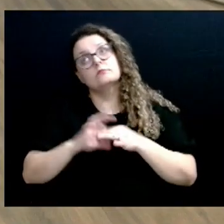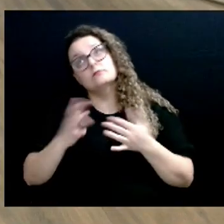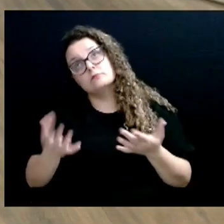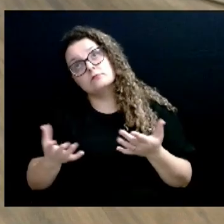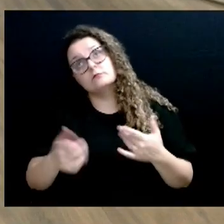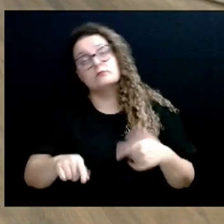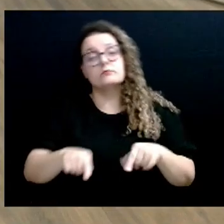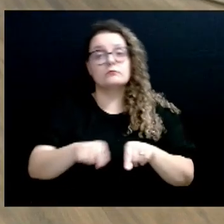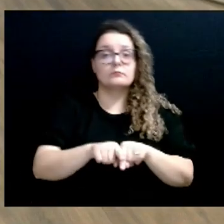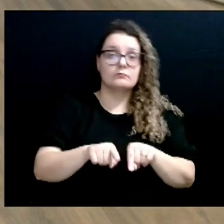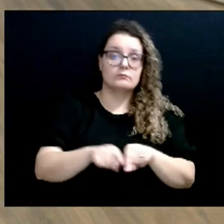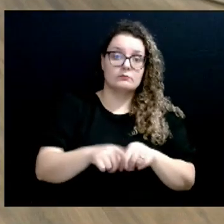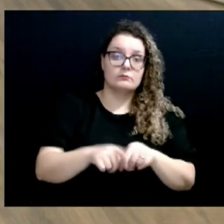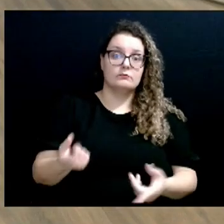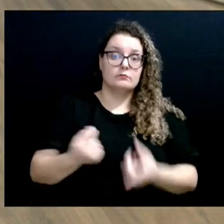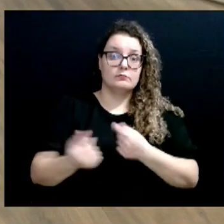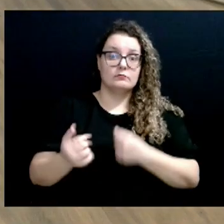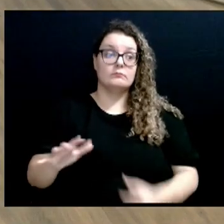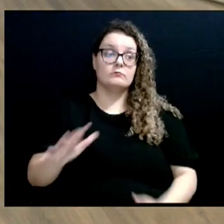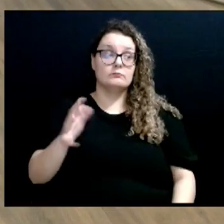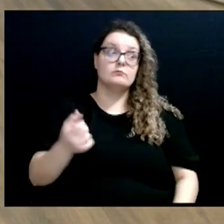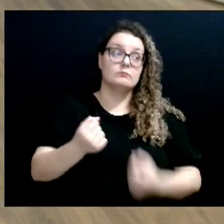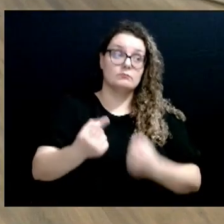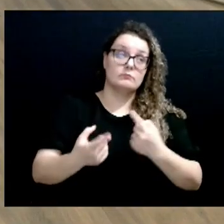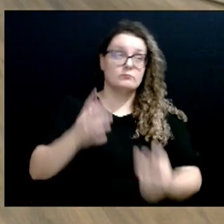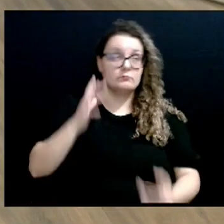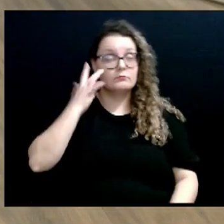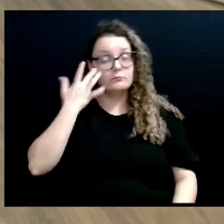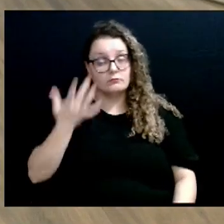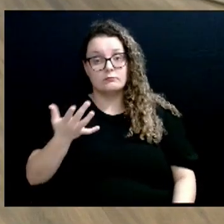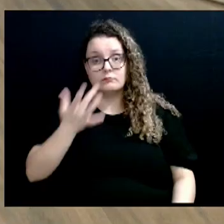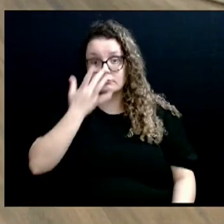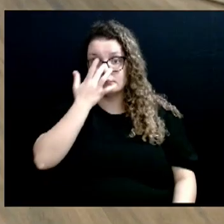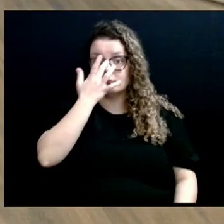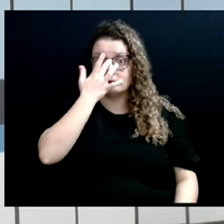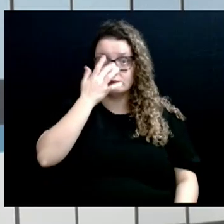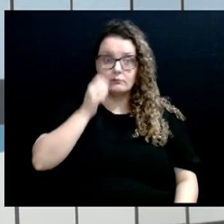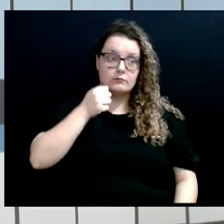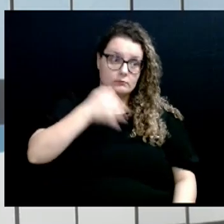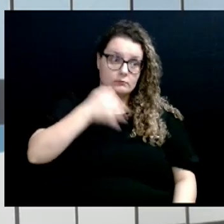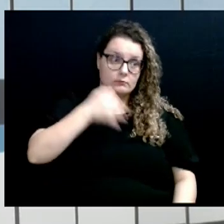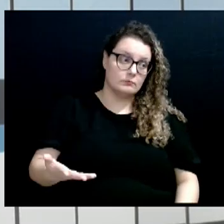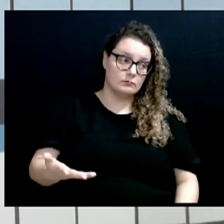esse preço que alguns julgam ser mais elevados? Eu acho que as